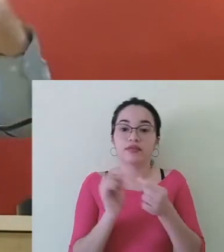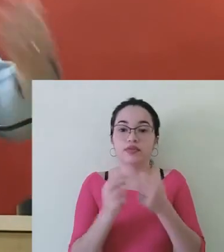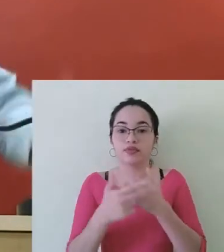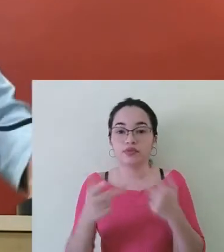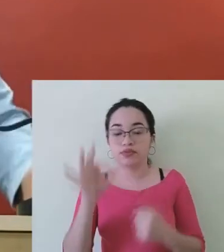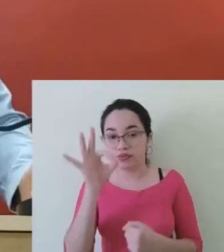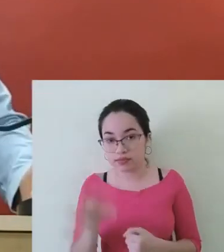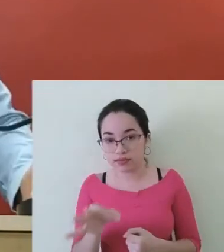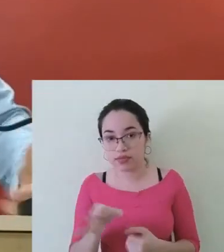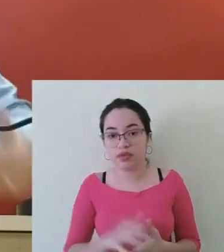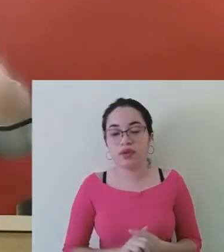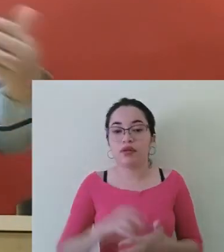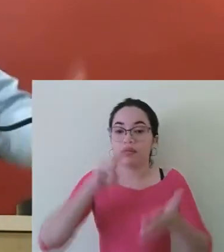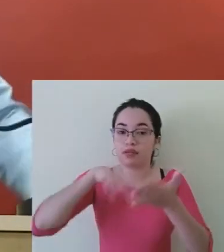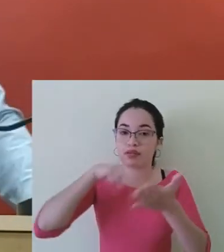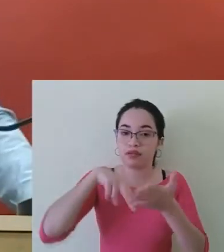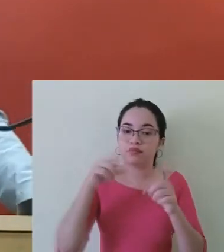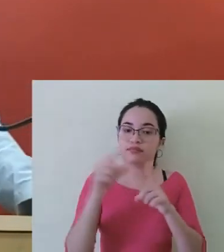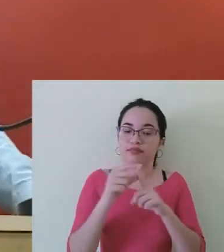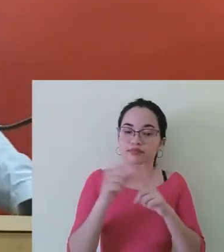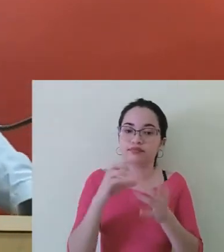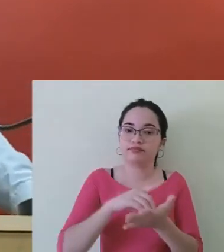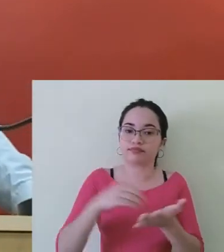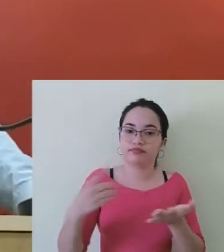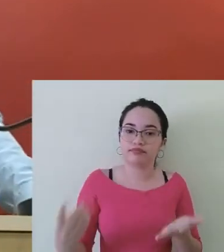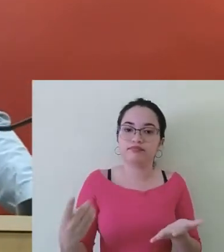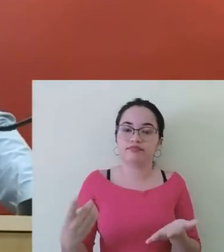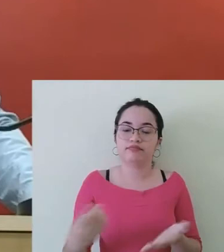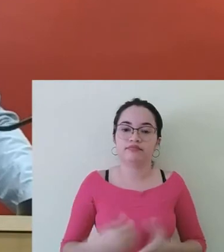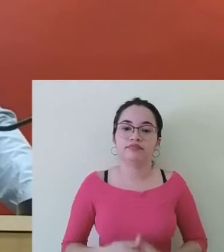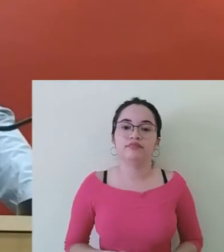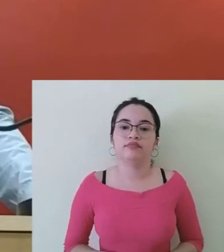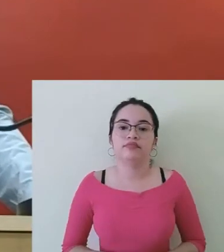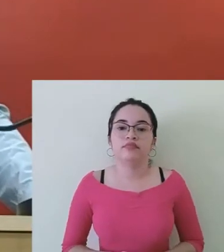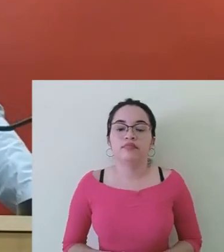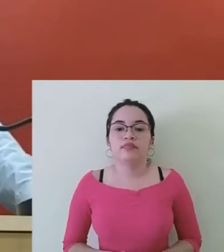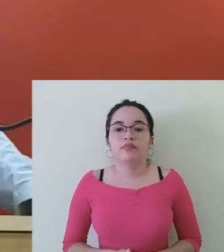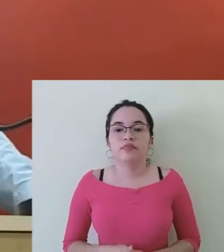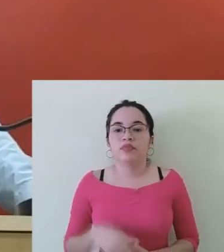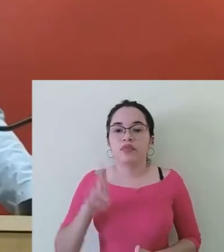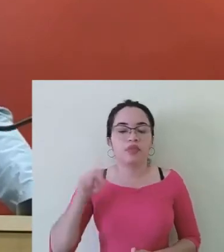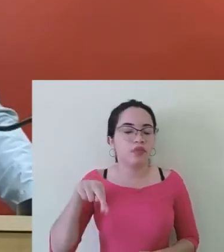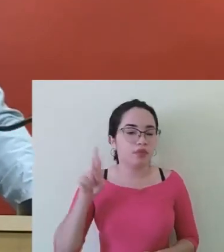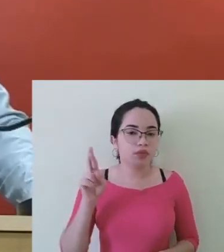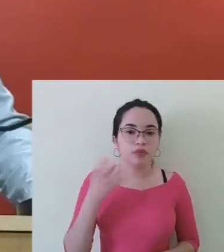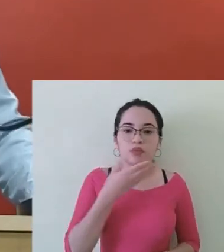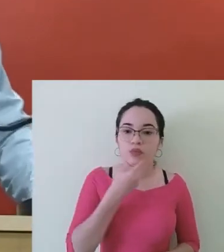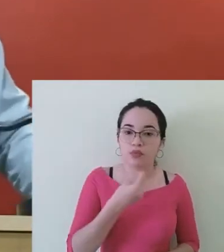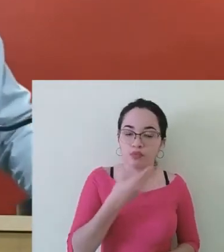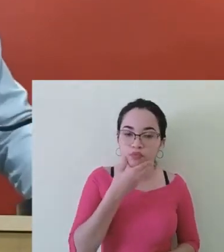Ele lê a palavra de Deus e ele se submete à palavra de Deus. Ele não é um